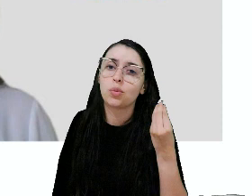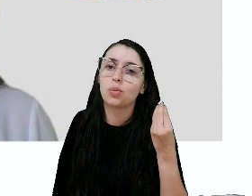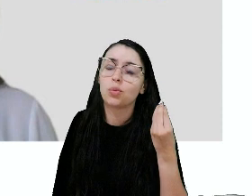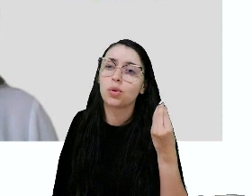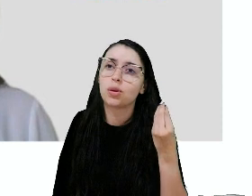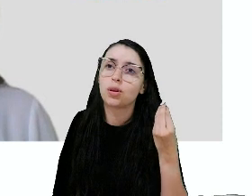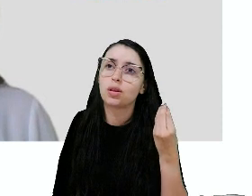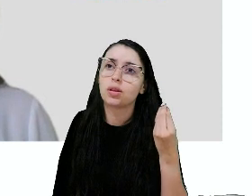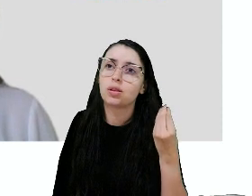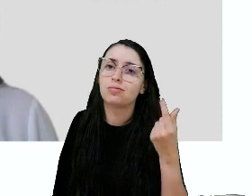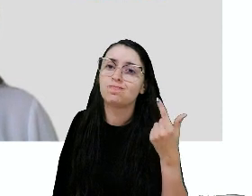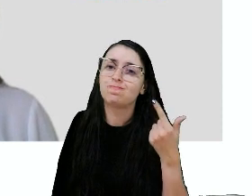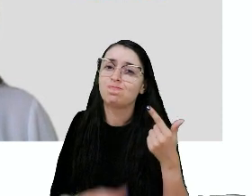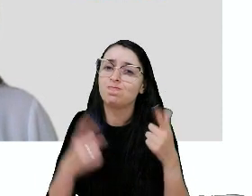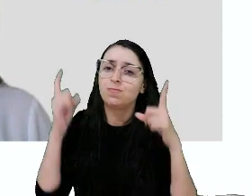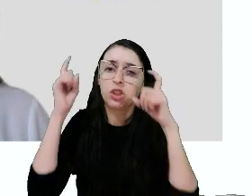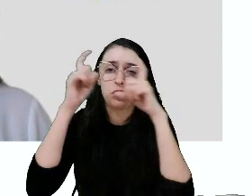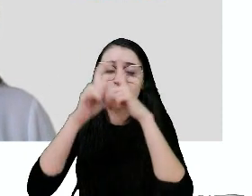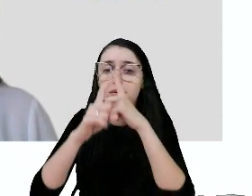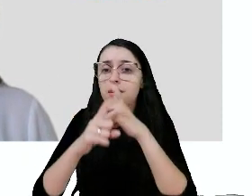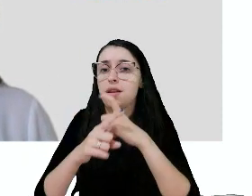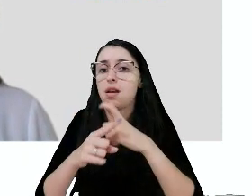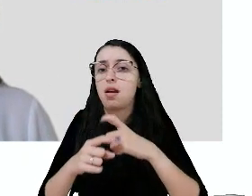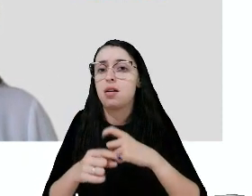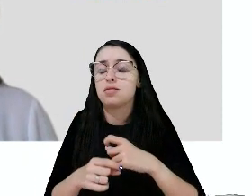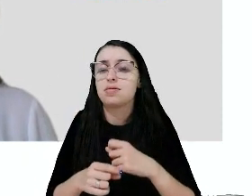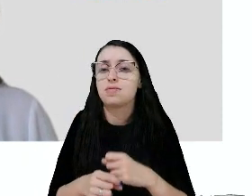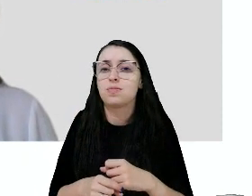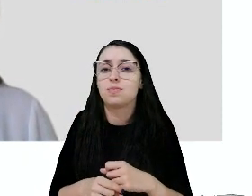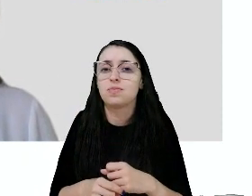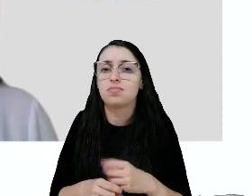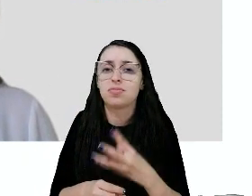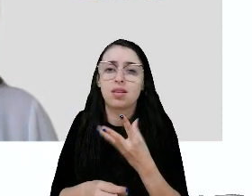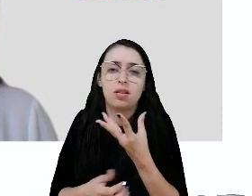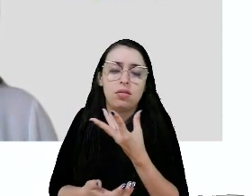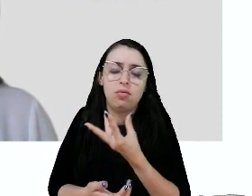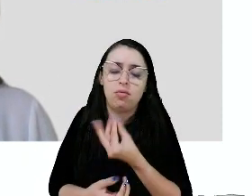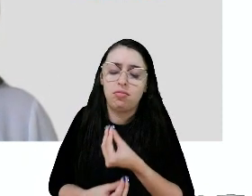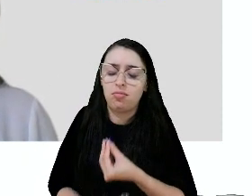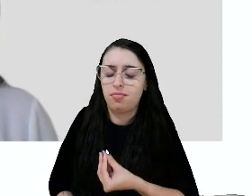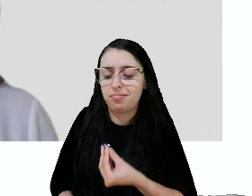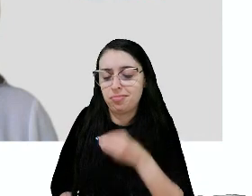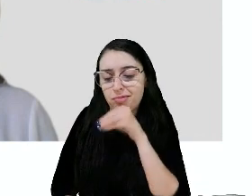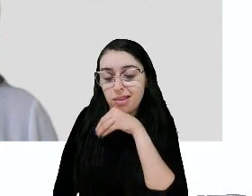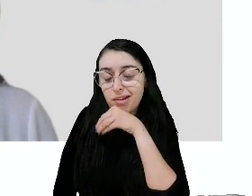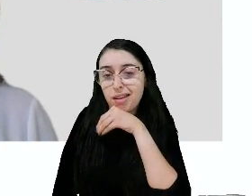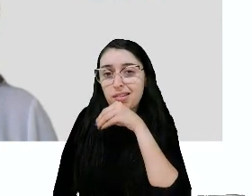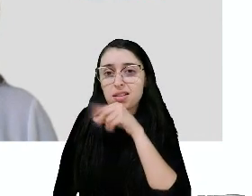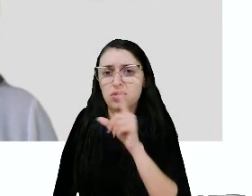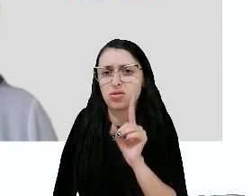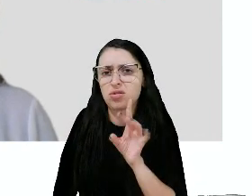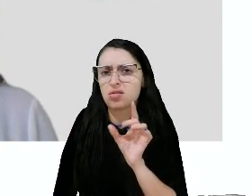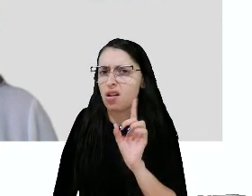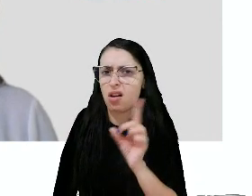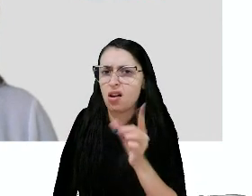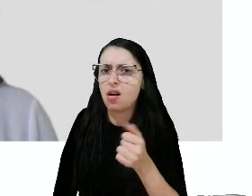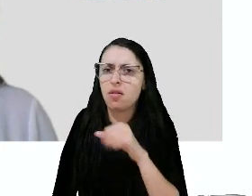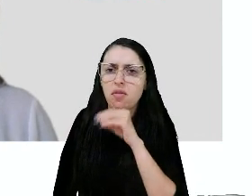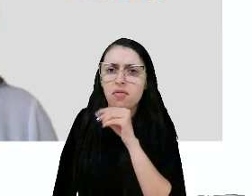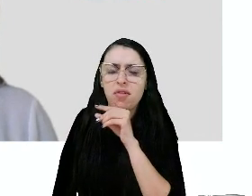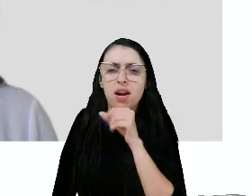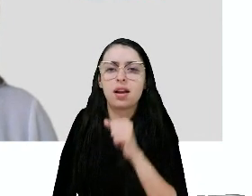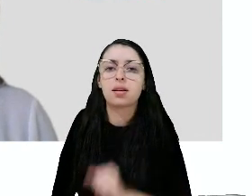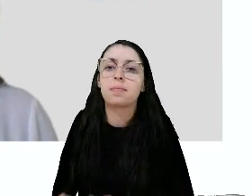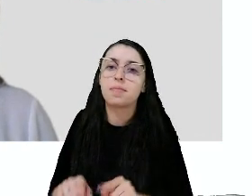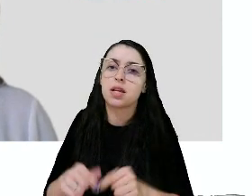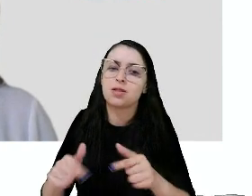vezes situações de tal dificuldade em que elas sentem tal impotência, não porque elas sejam mais fracas, mas porque